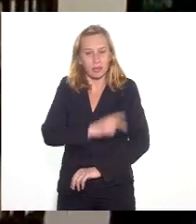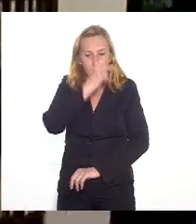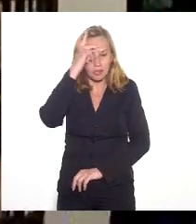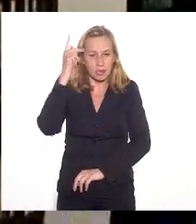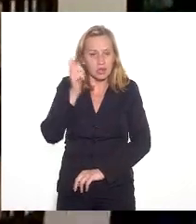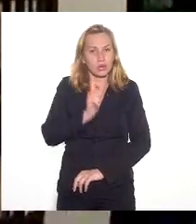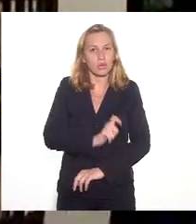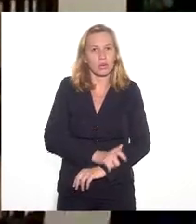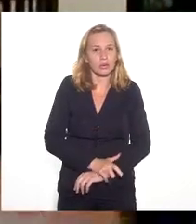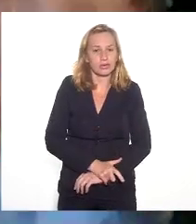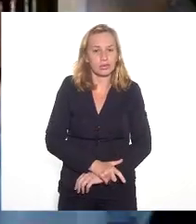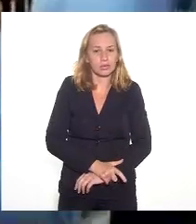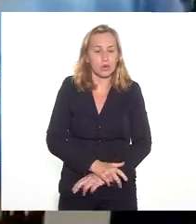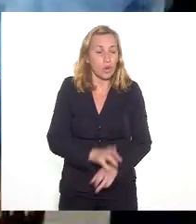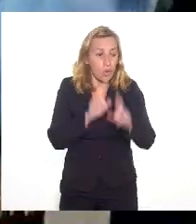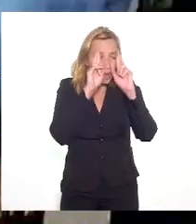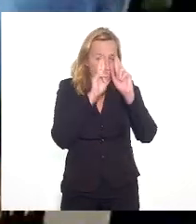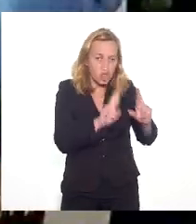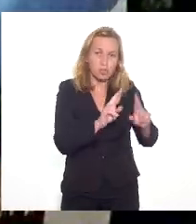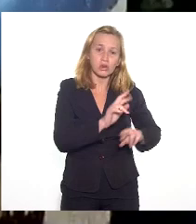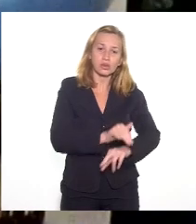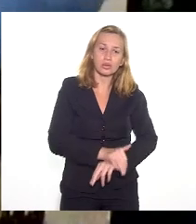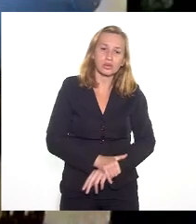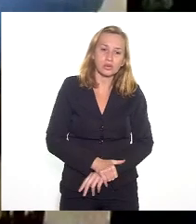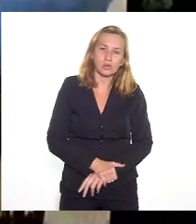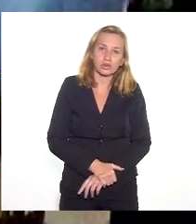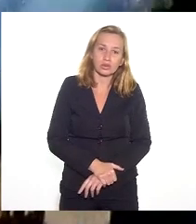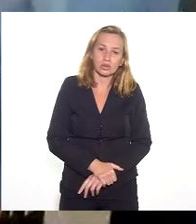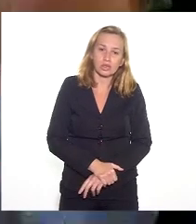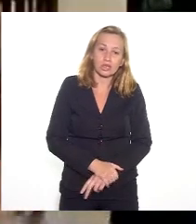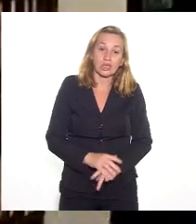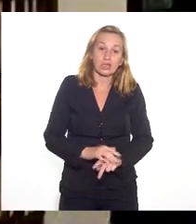pessoa, o respeito